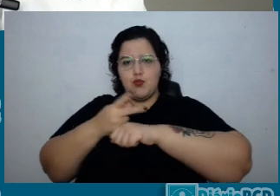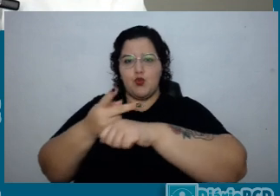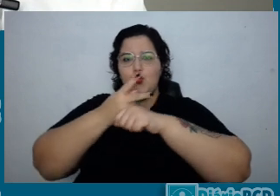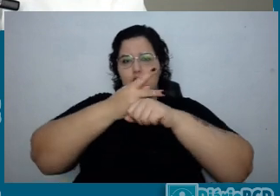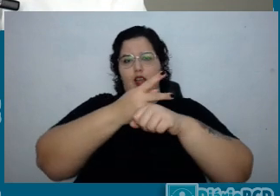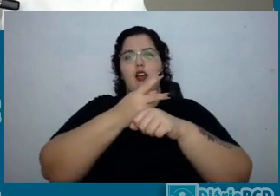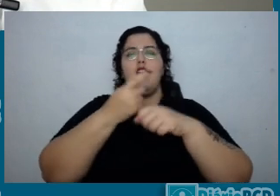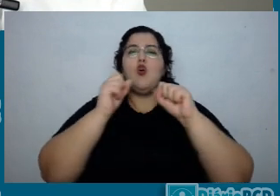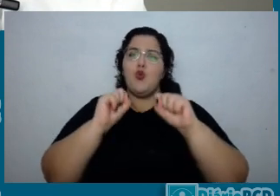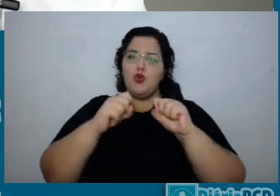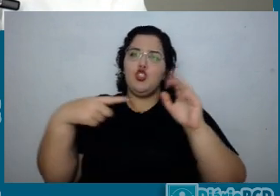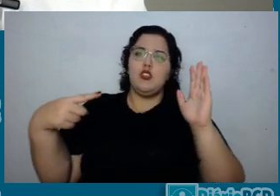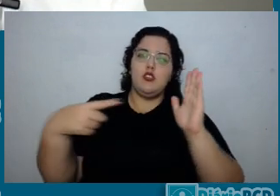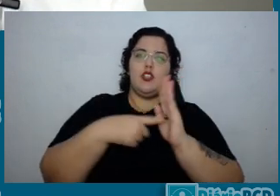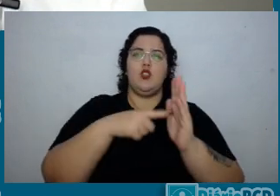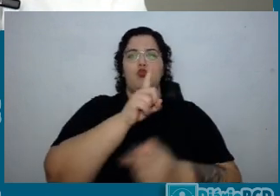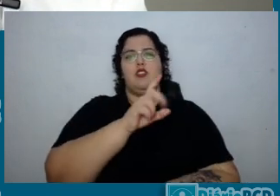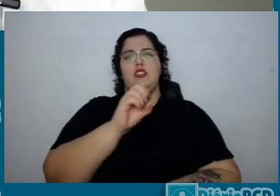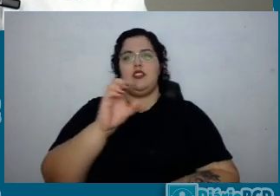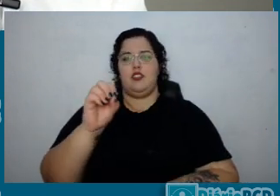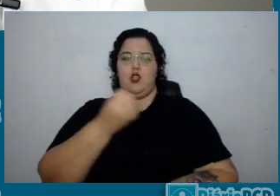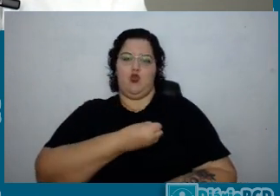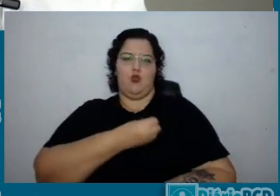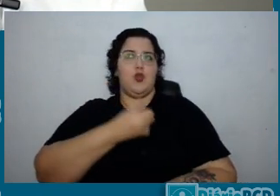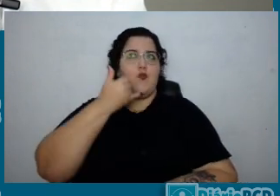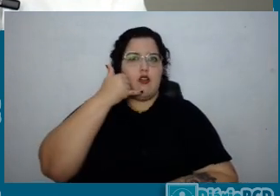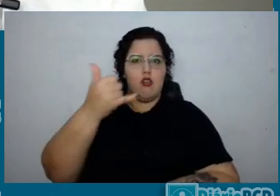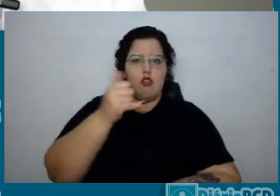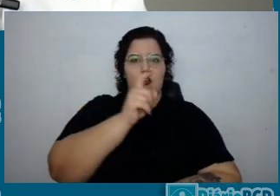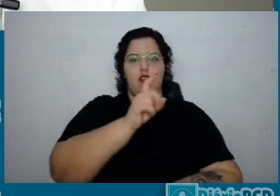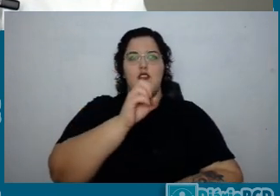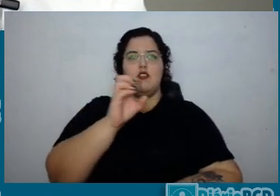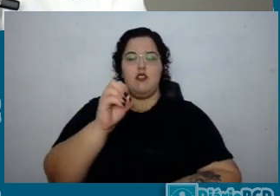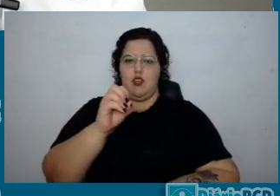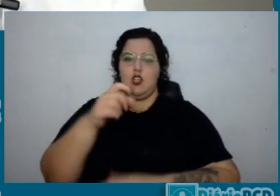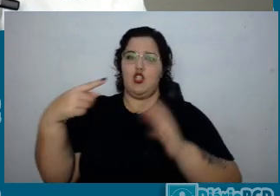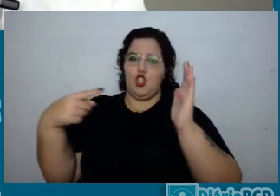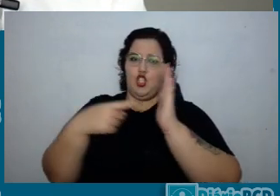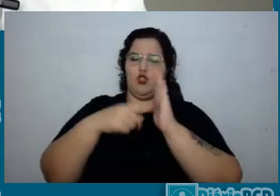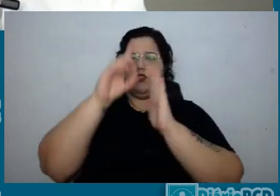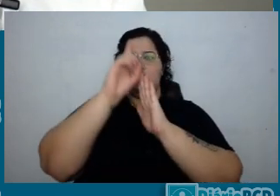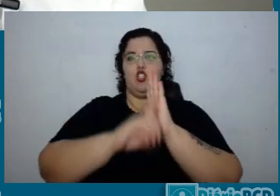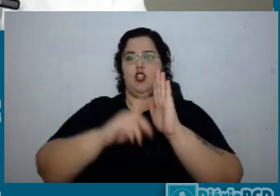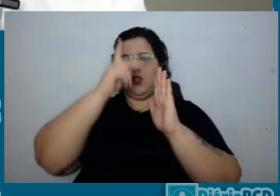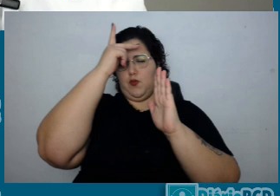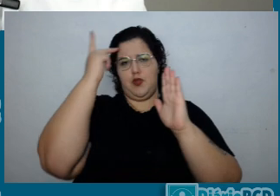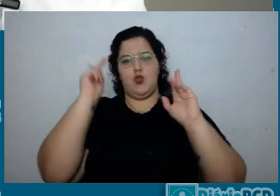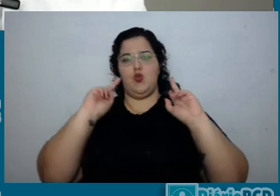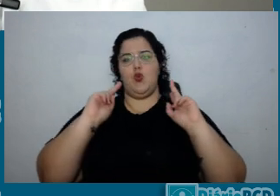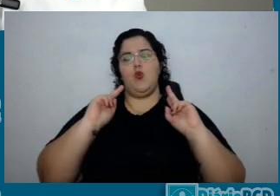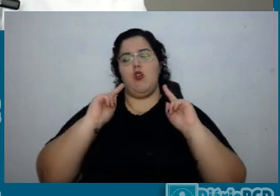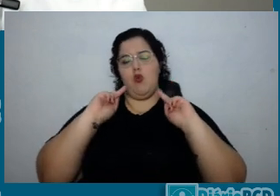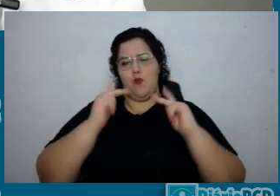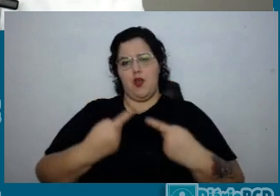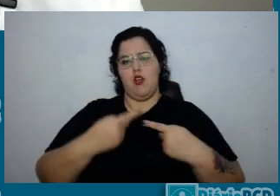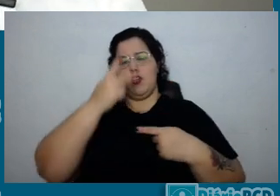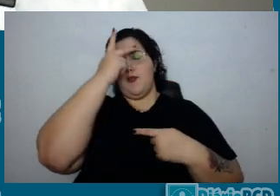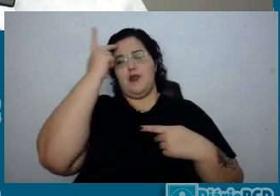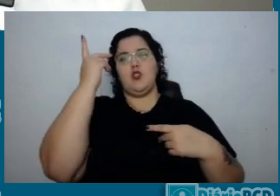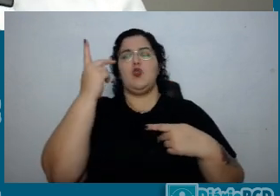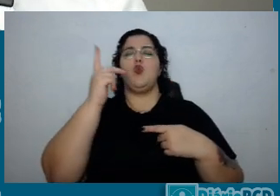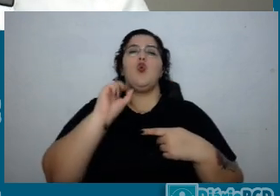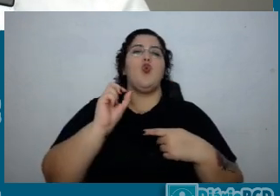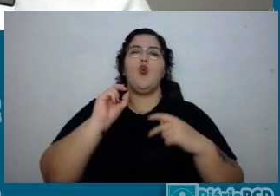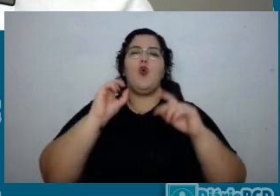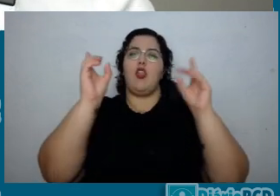Disque 100, né, para as denúncias, né, de violação de direitos humanos das pessoas com deficiência também tem sido, né, a gente, enquanto Ministério,